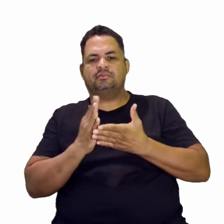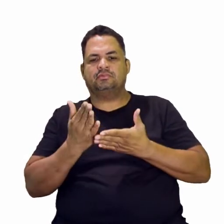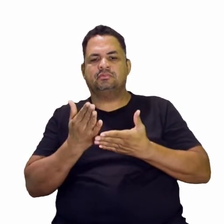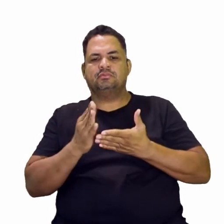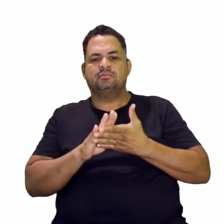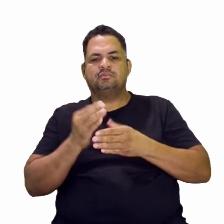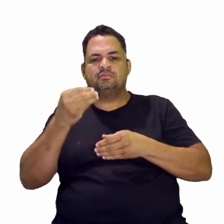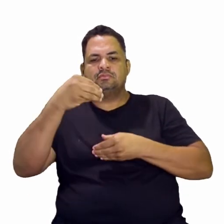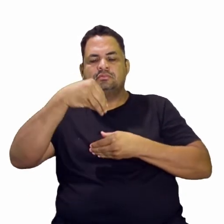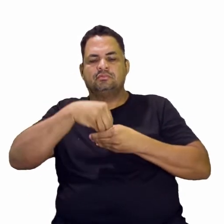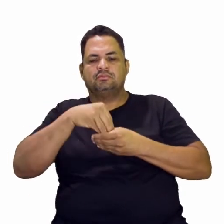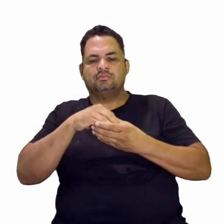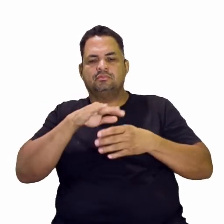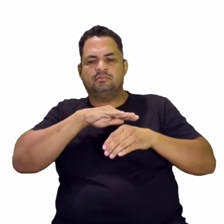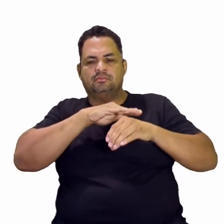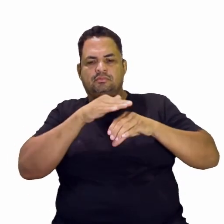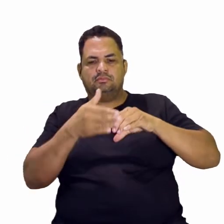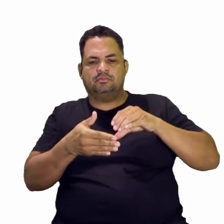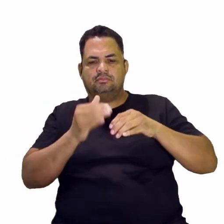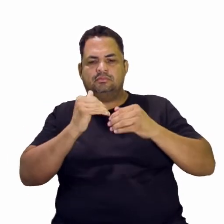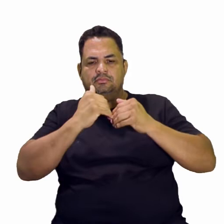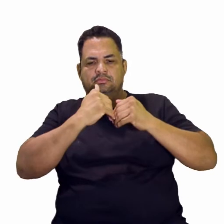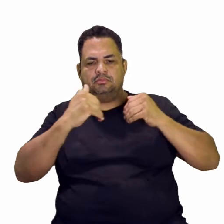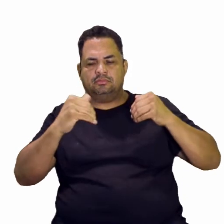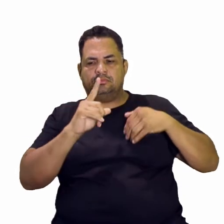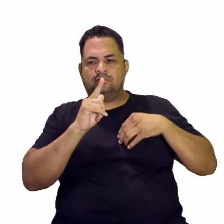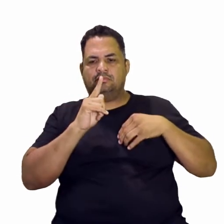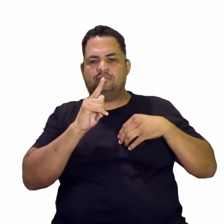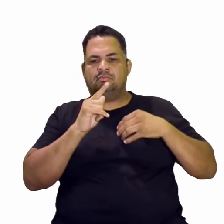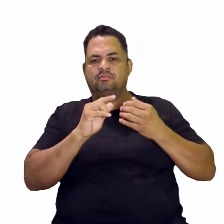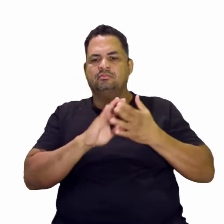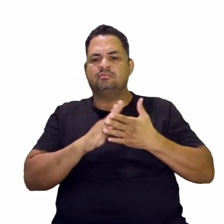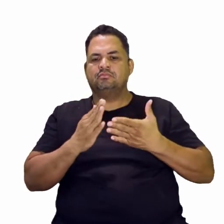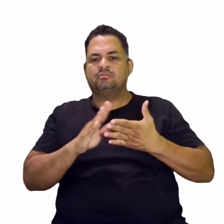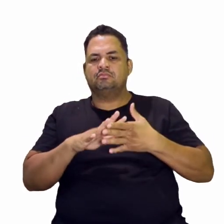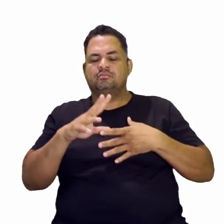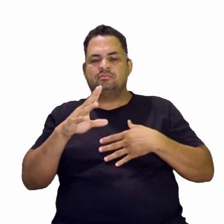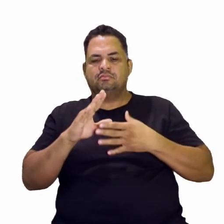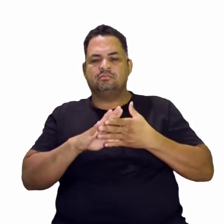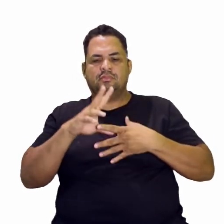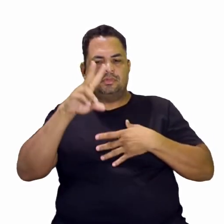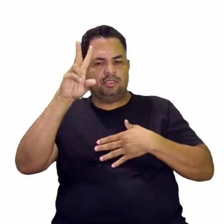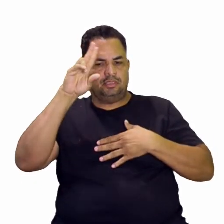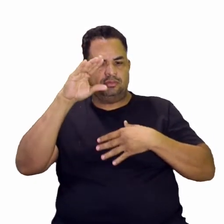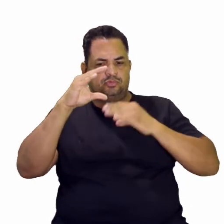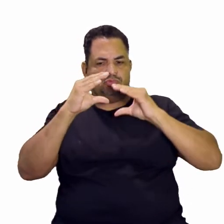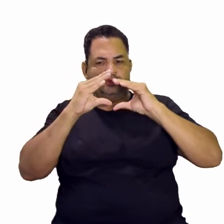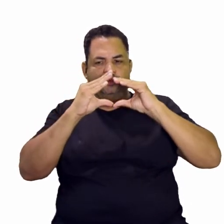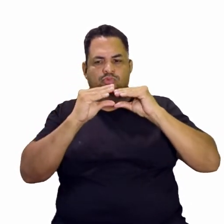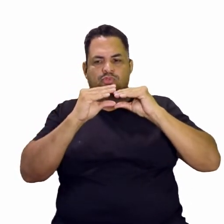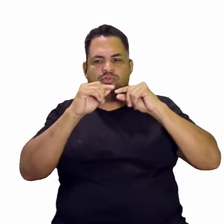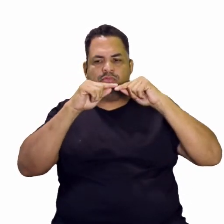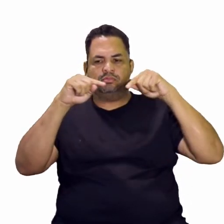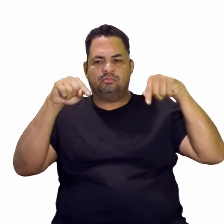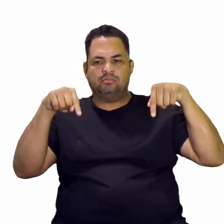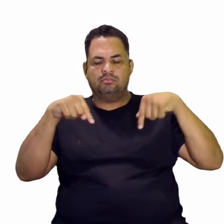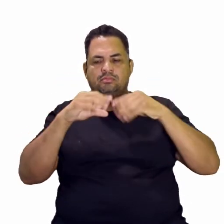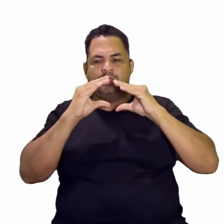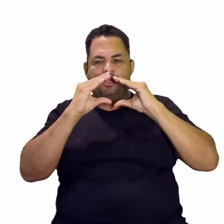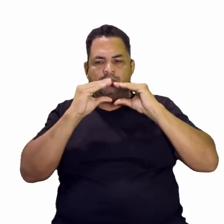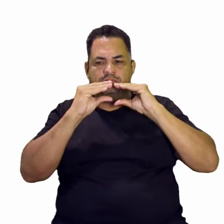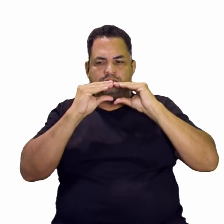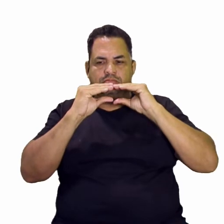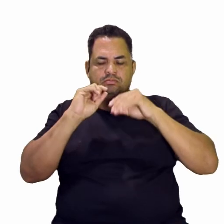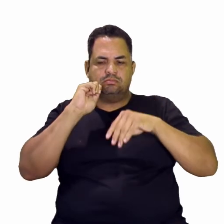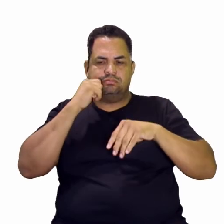situam-se internamente na membrana, afastadas da água, o que faz lembrar um sanduíche de